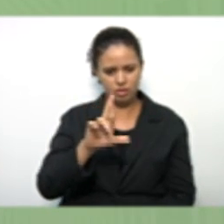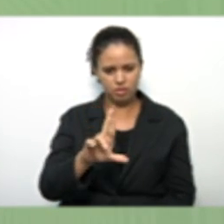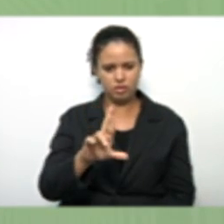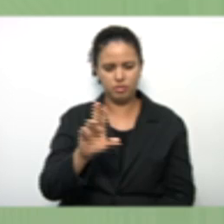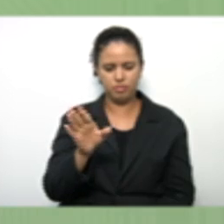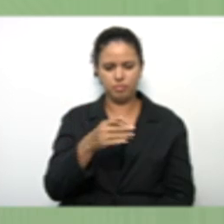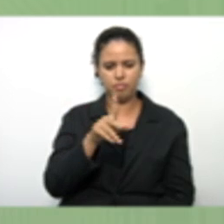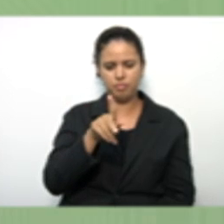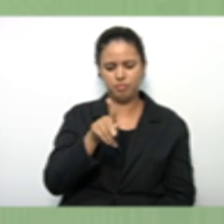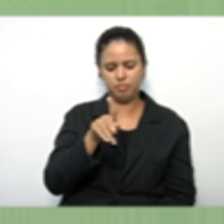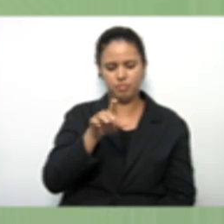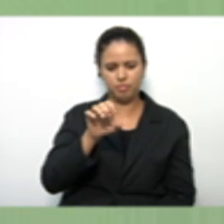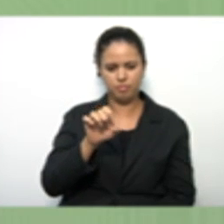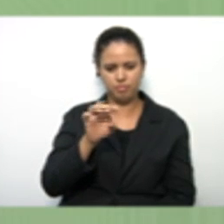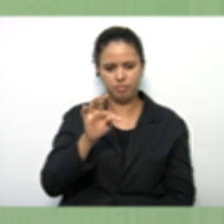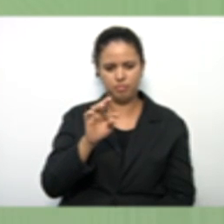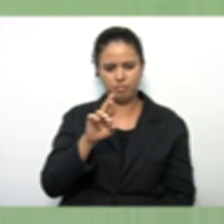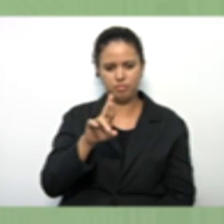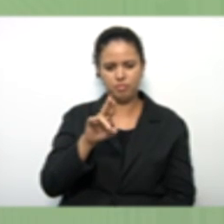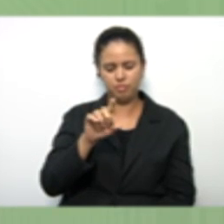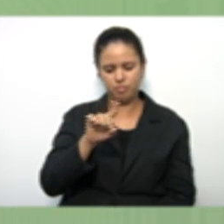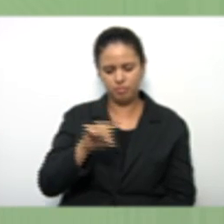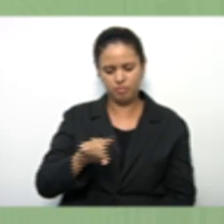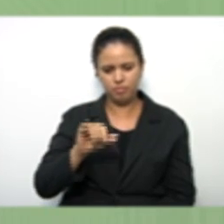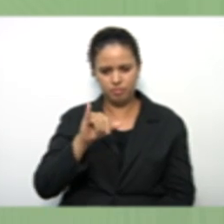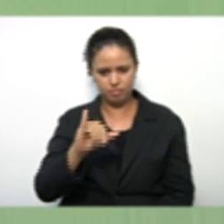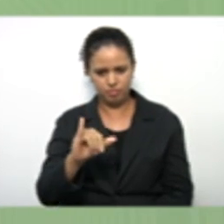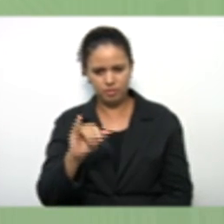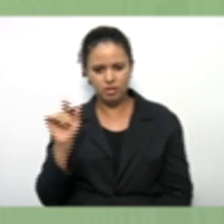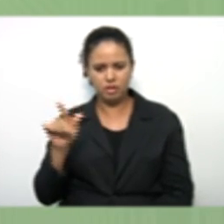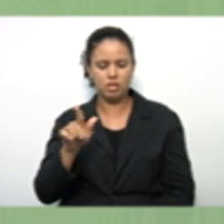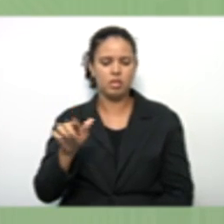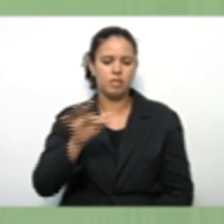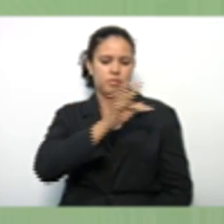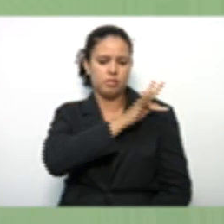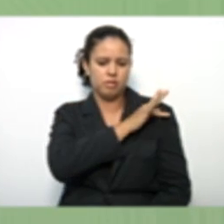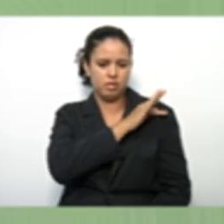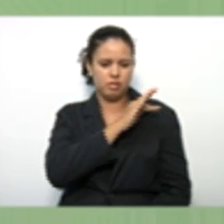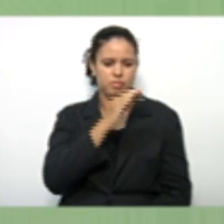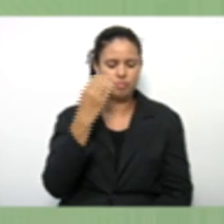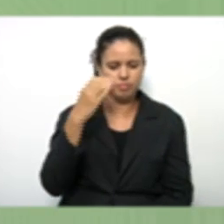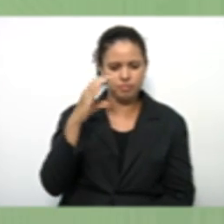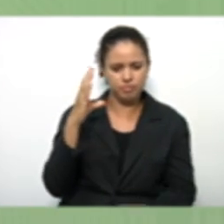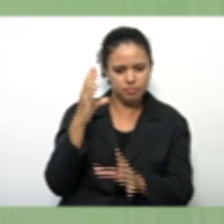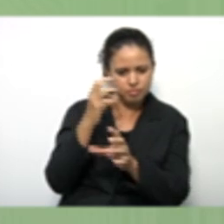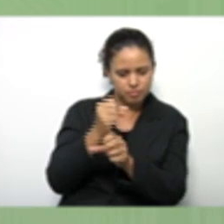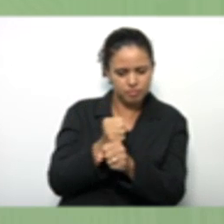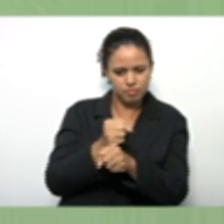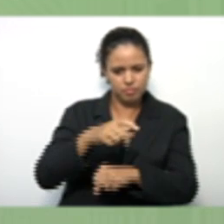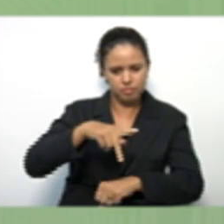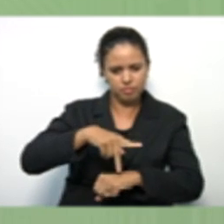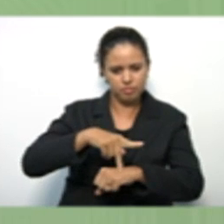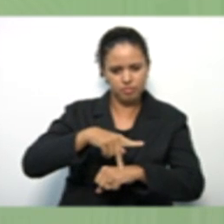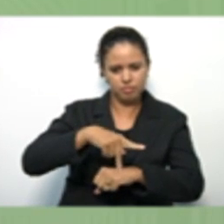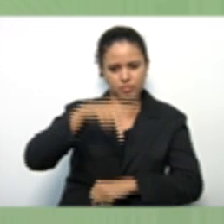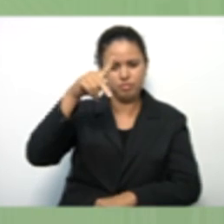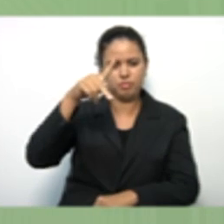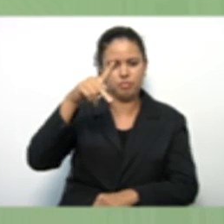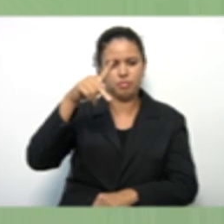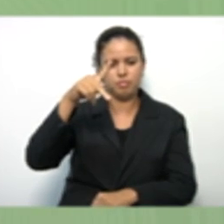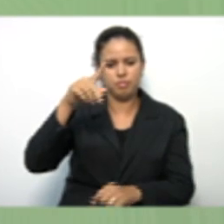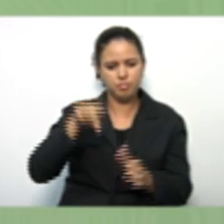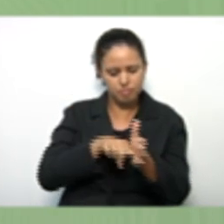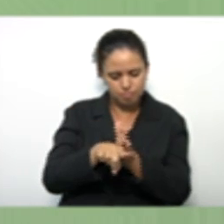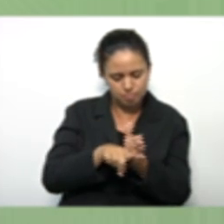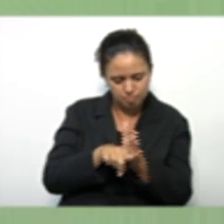Contábeis, minha especialização é Auditoria e Perícia e mestrado em Administração. Mas hoje o carro-chefe está com a professora Fernanda.